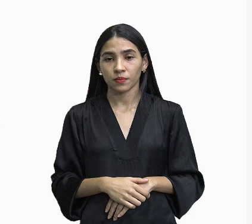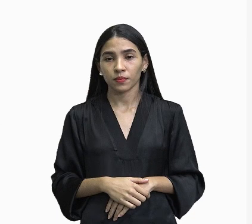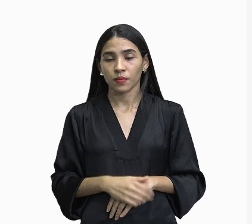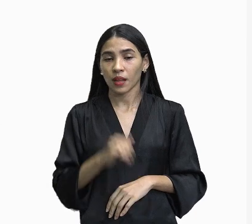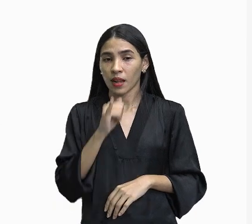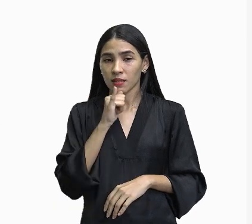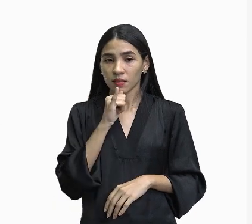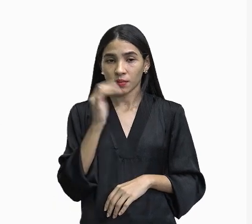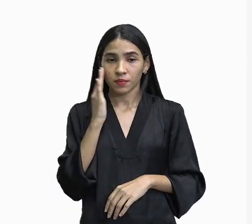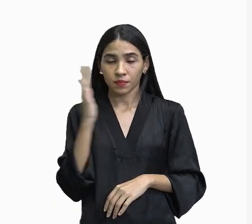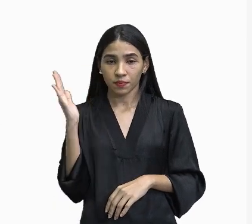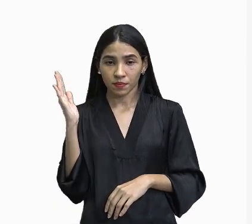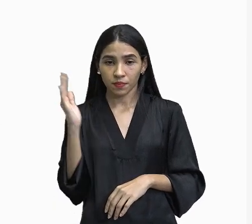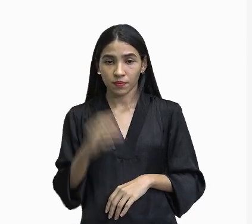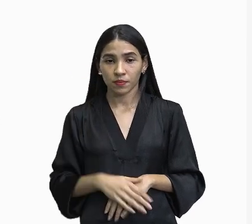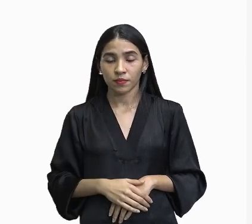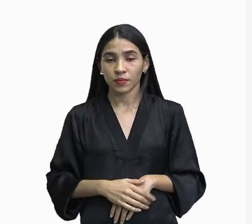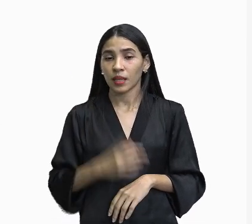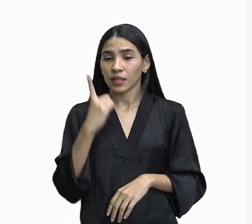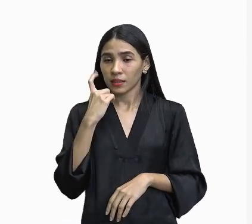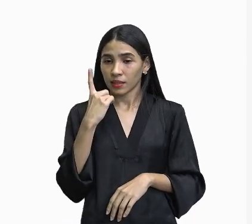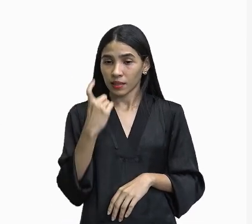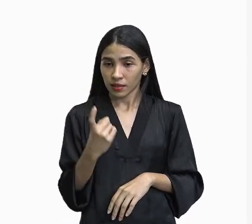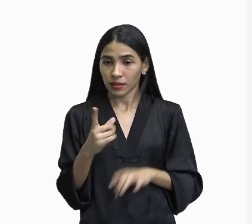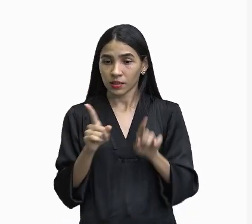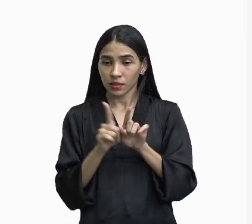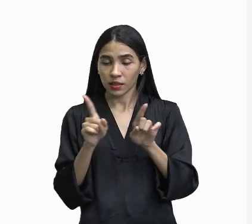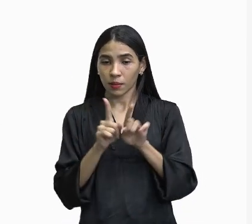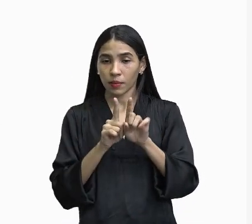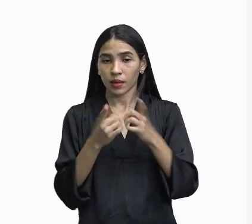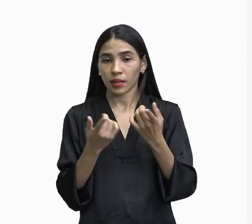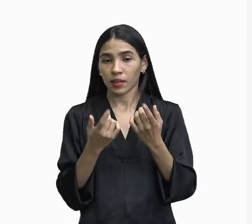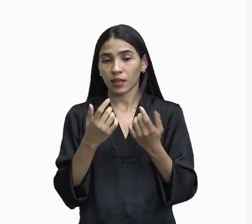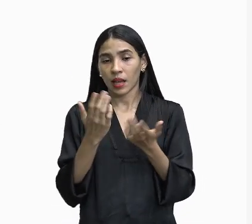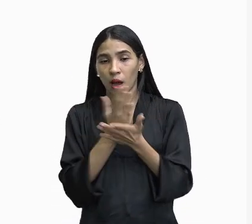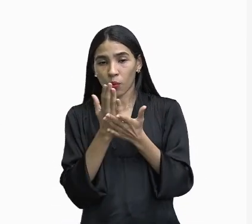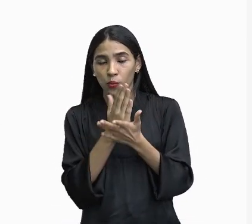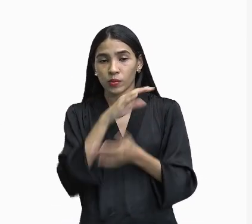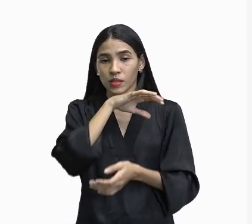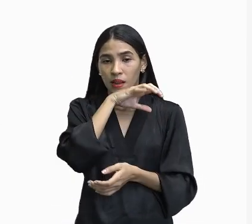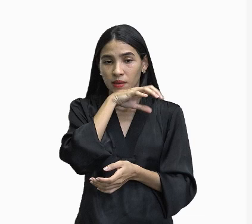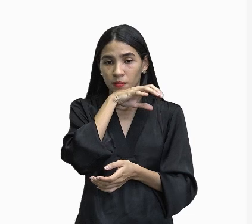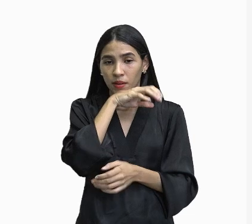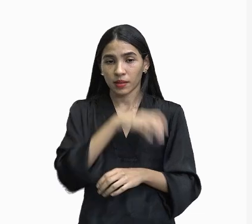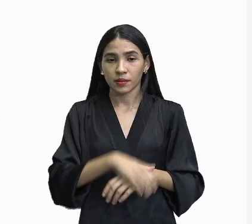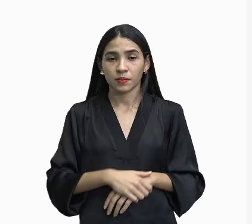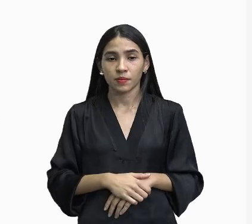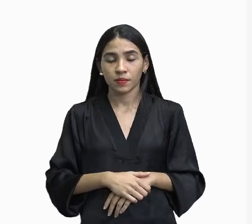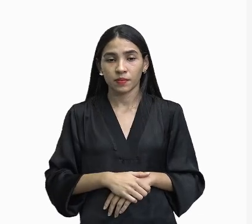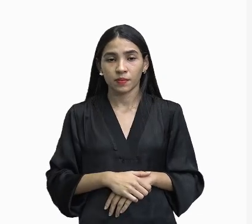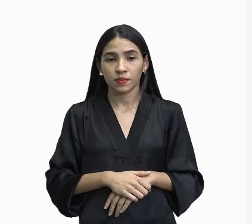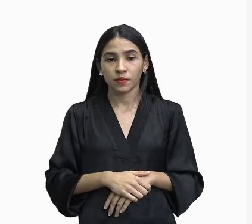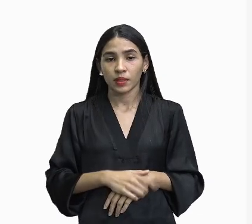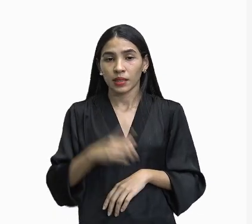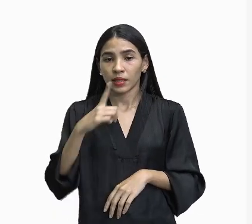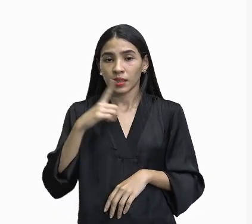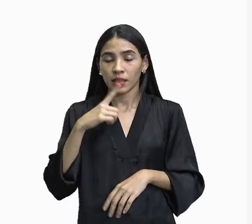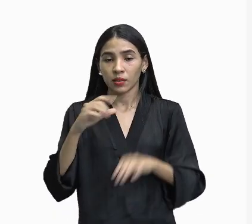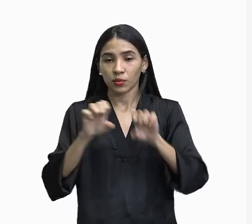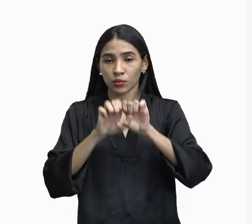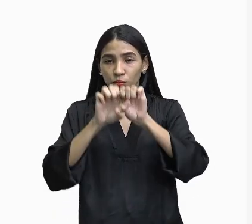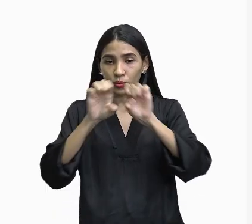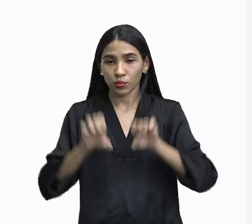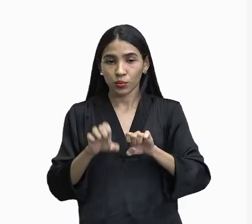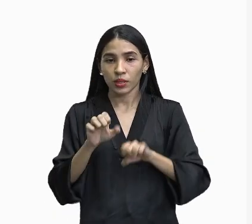continuando, existe uma coisa muito interessante nesses indivíduos que eu falei para vocês anteriormente, que são a presença de estruturas chamadas